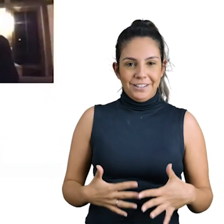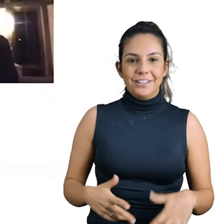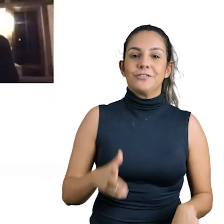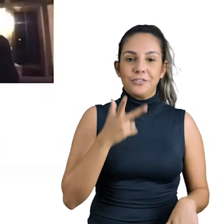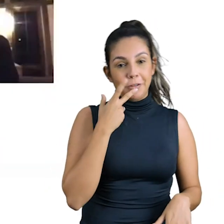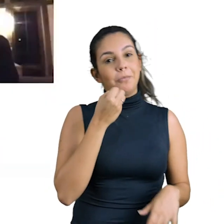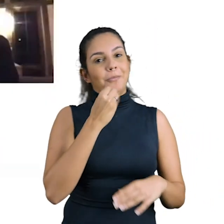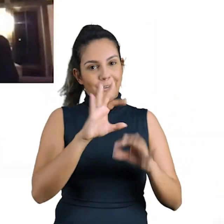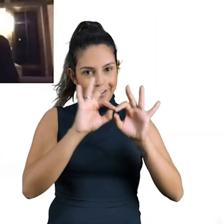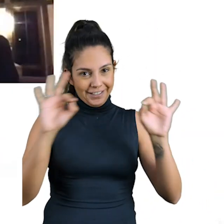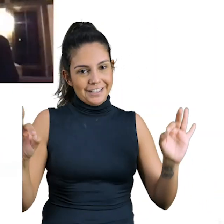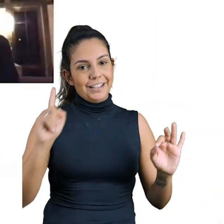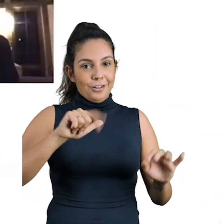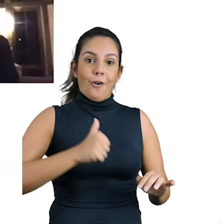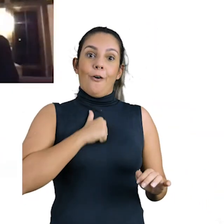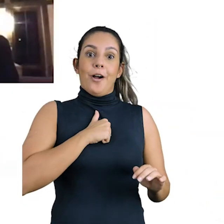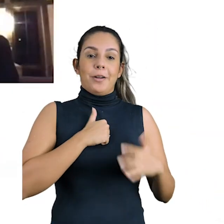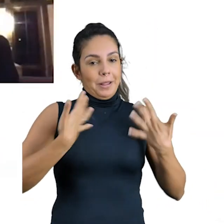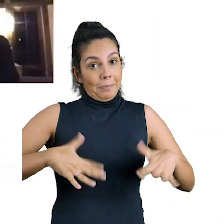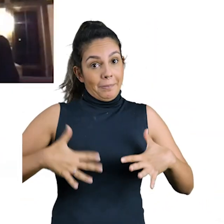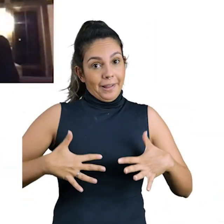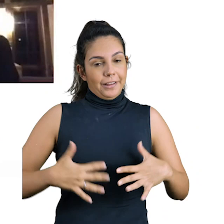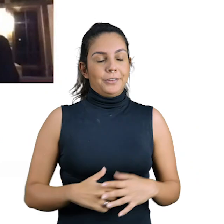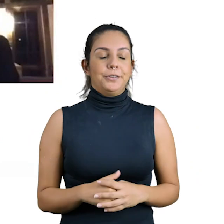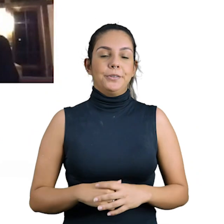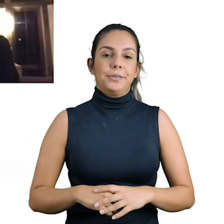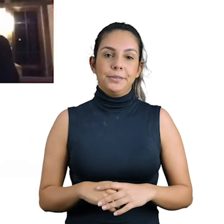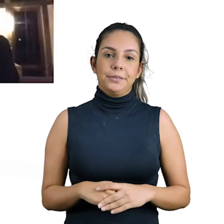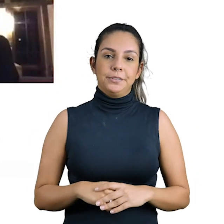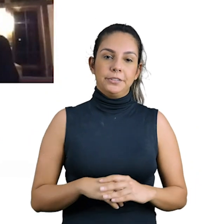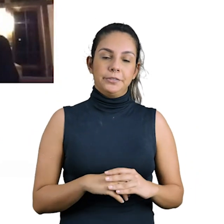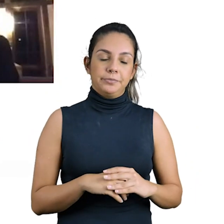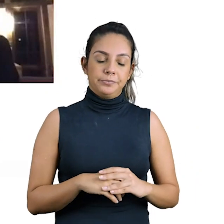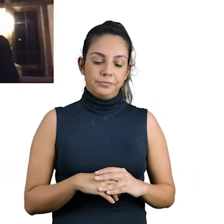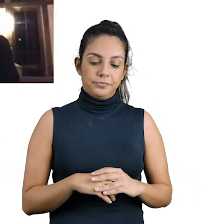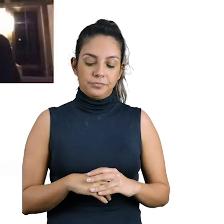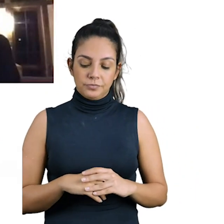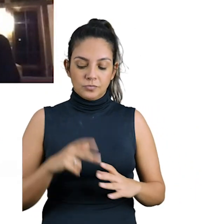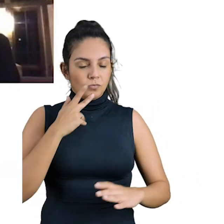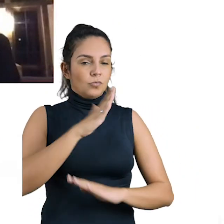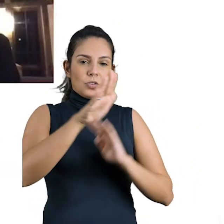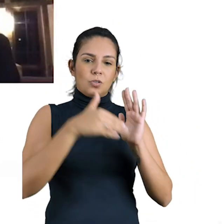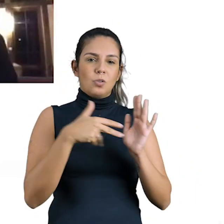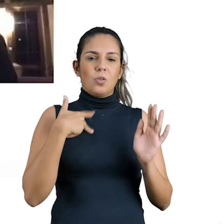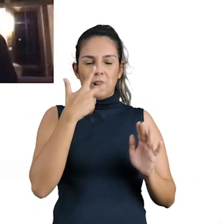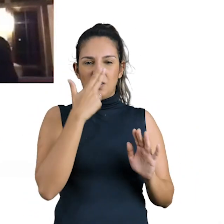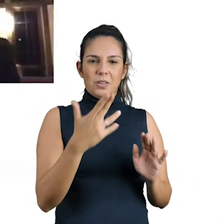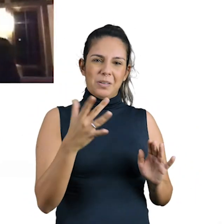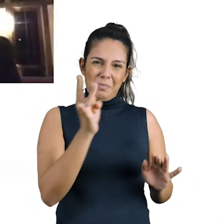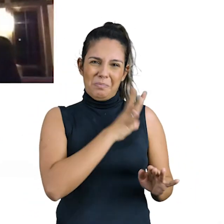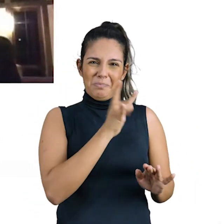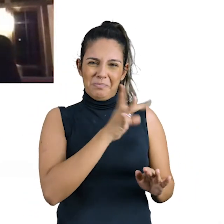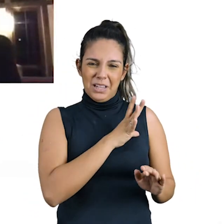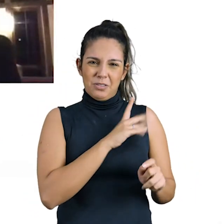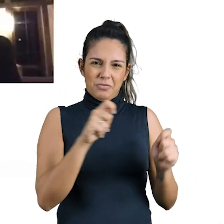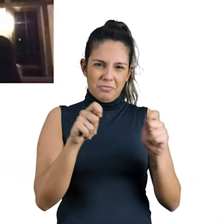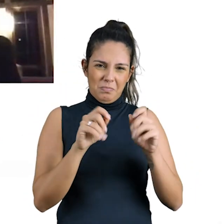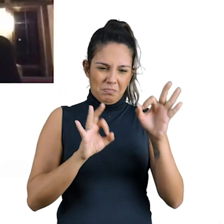É uma boa definição. Talvez eu seja uma otimista em pânico, né? Não é? De toda maneira, eu acho que o medo